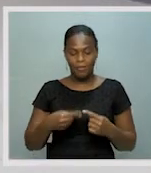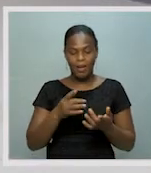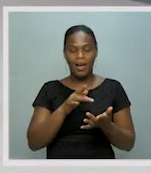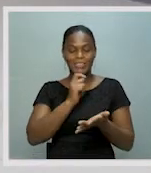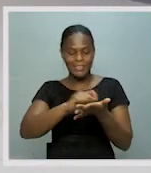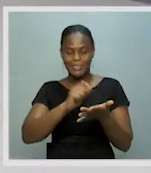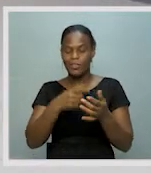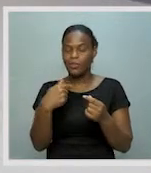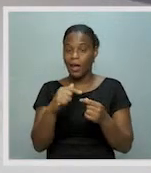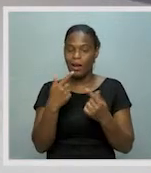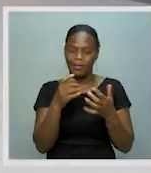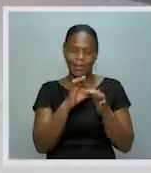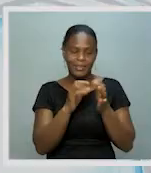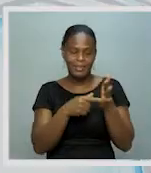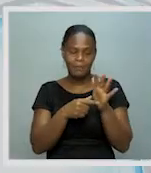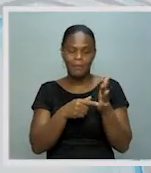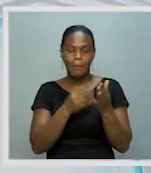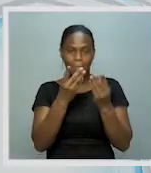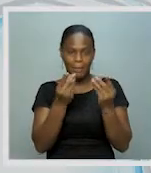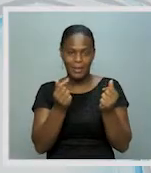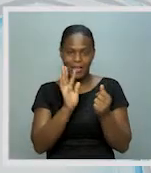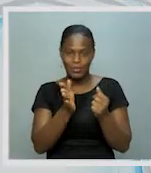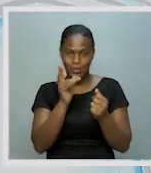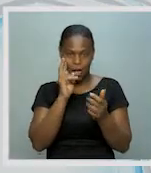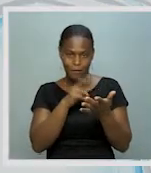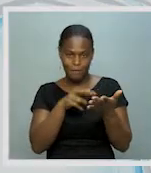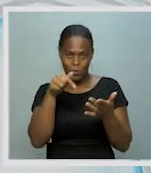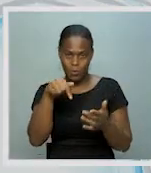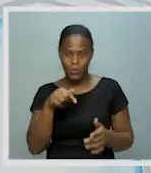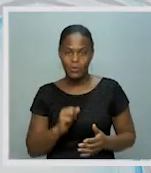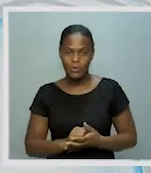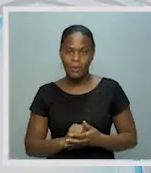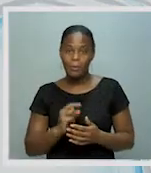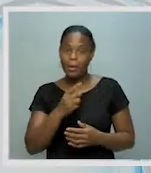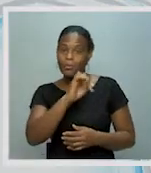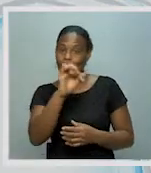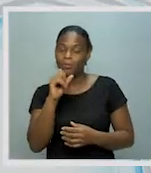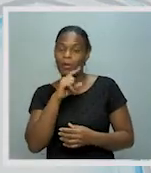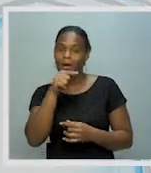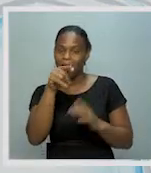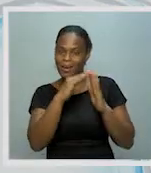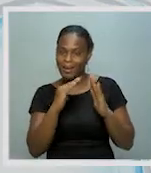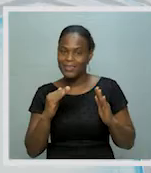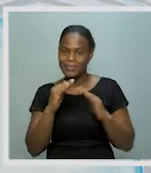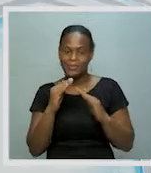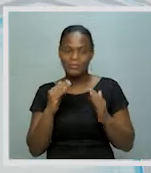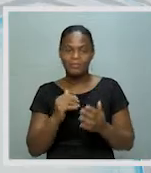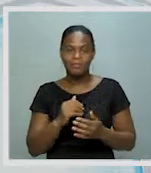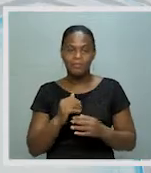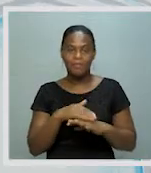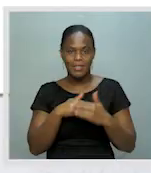Eu trouxe um exercício, tem a ver com a matéria que nós acabamos de ver hoje, para que vocês possam lá em casa